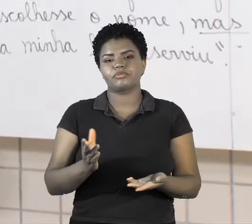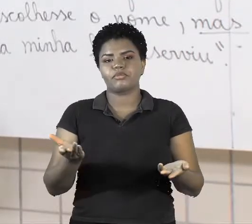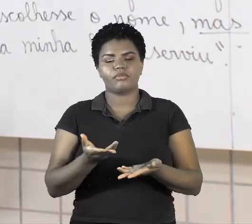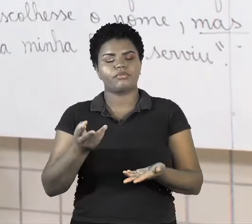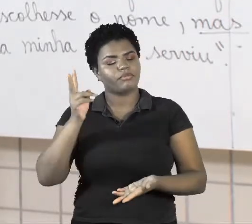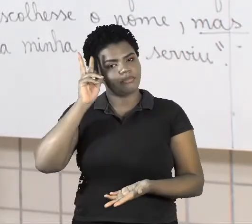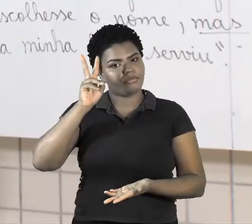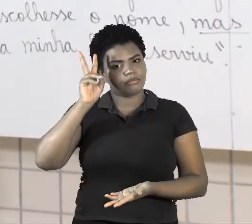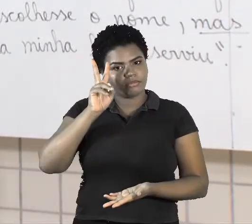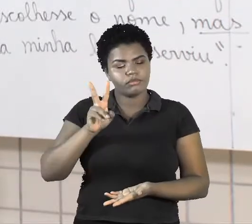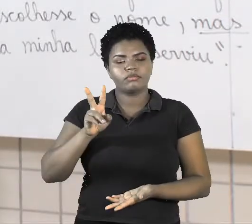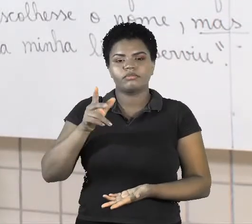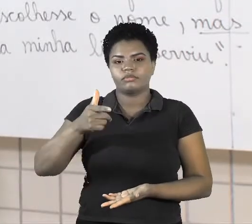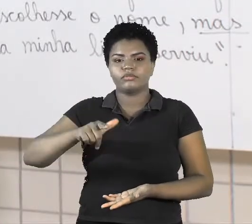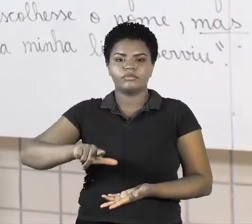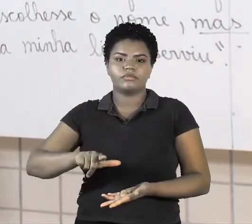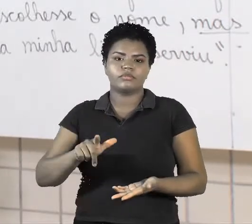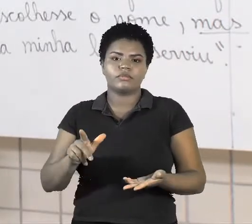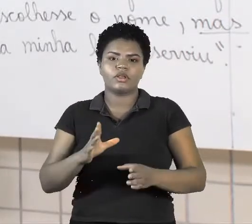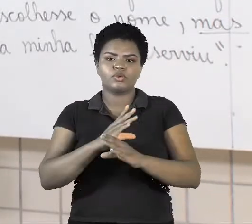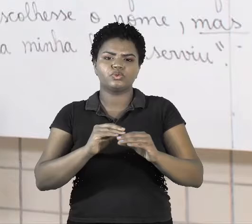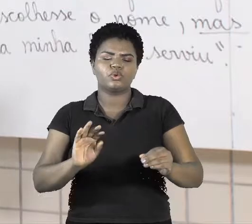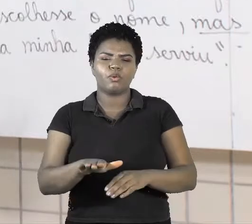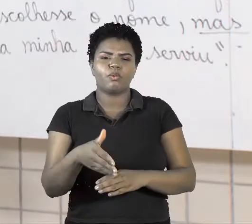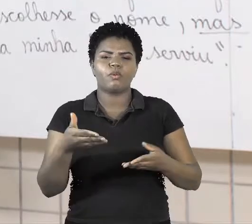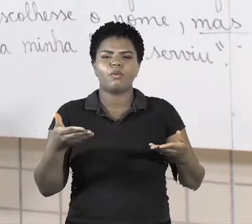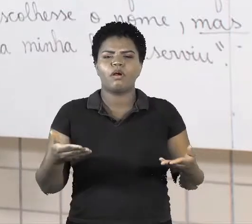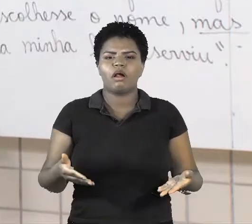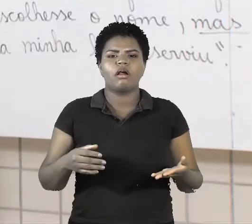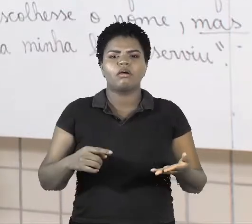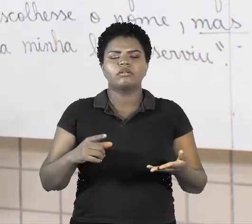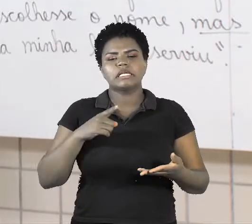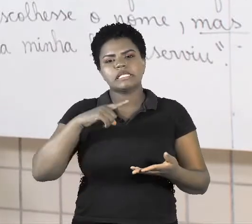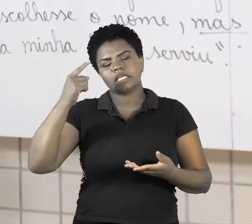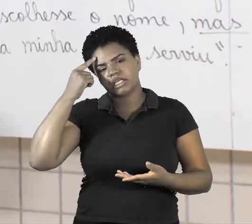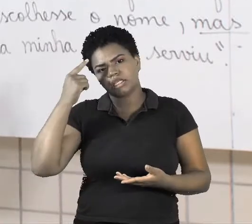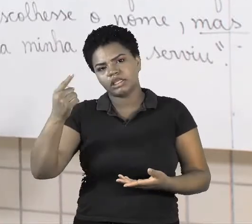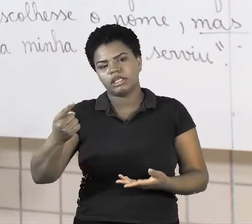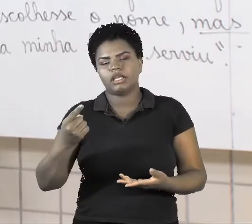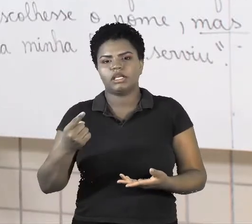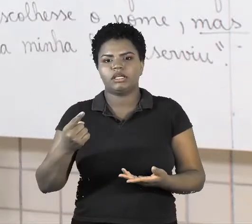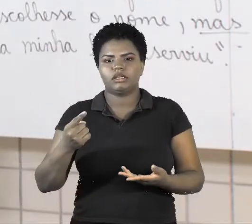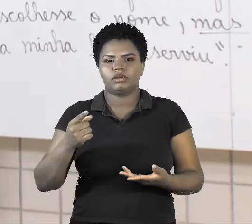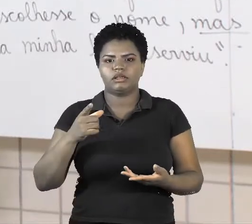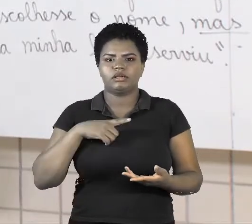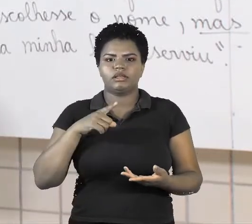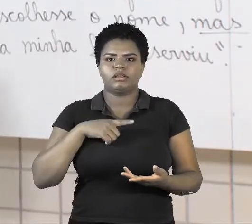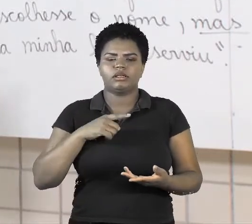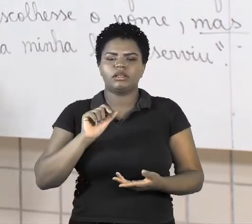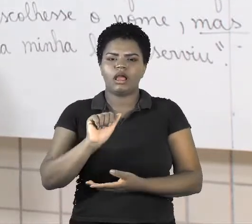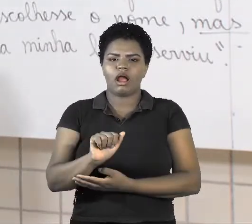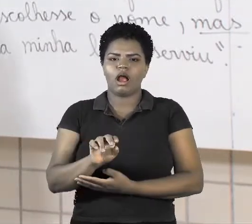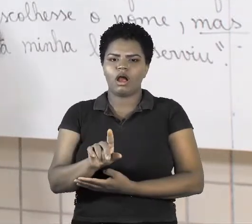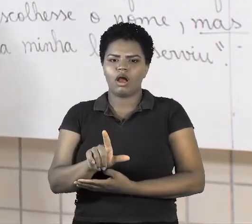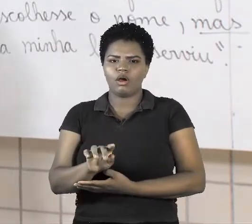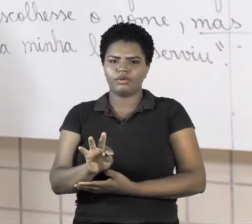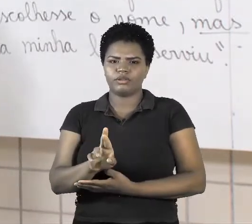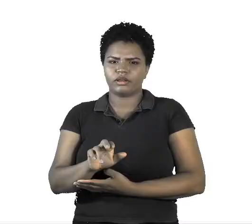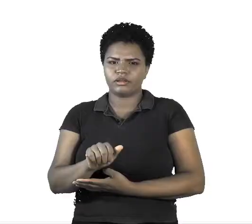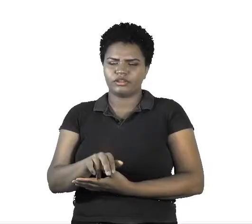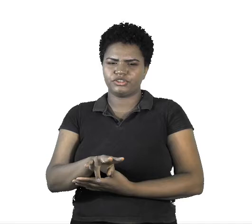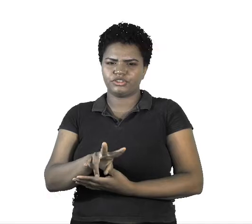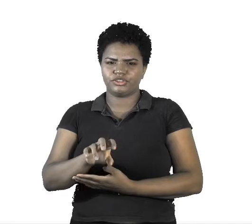pouquinho quais são essas conjunções que tem essas ideias, né? Quando a gente fala que ela é alternativa,